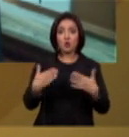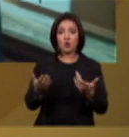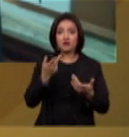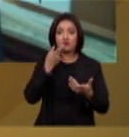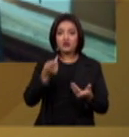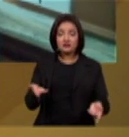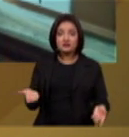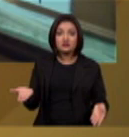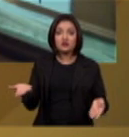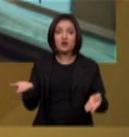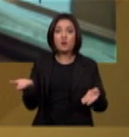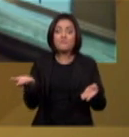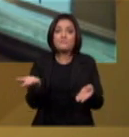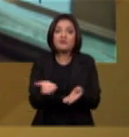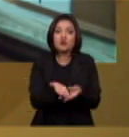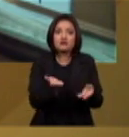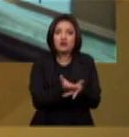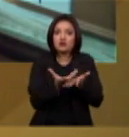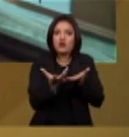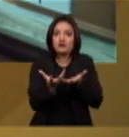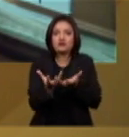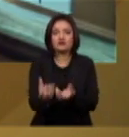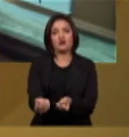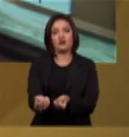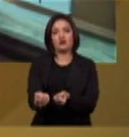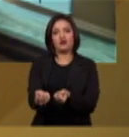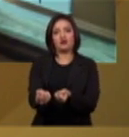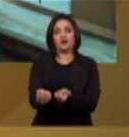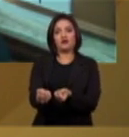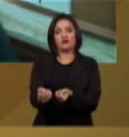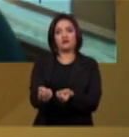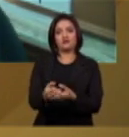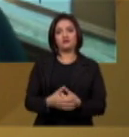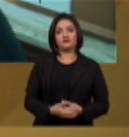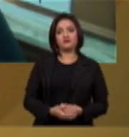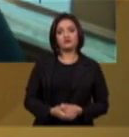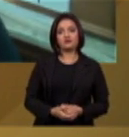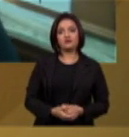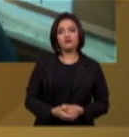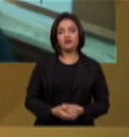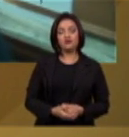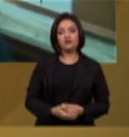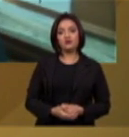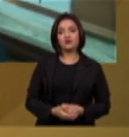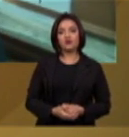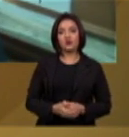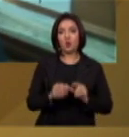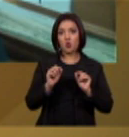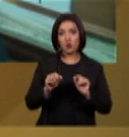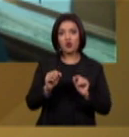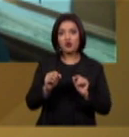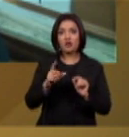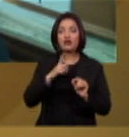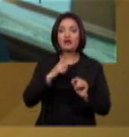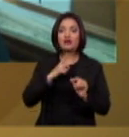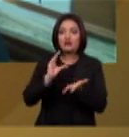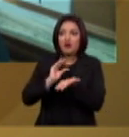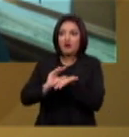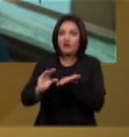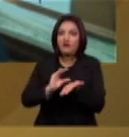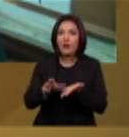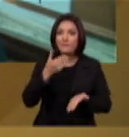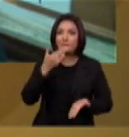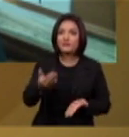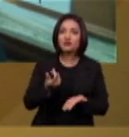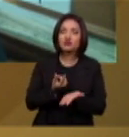processo de conhecimento em que se pleiteia verbas, se